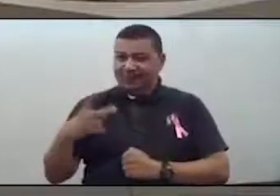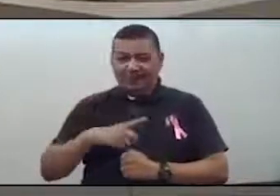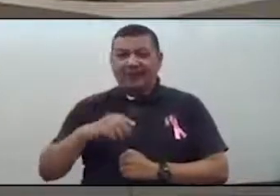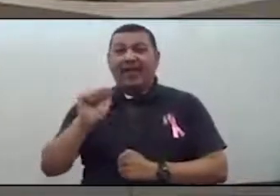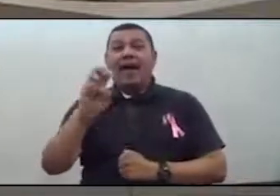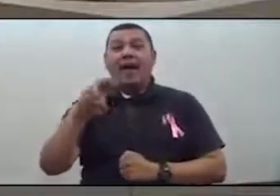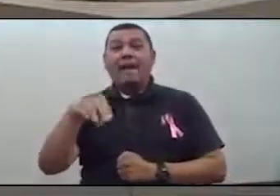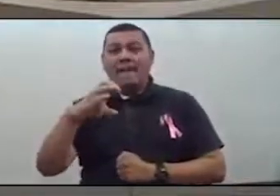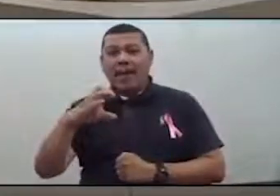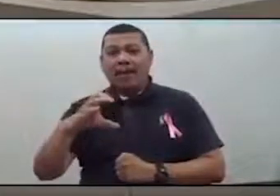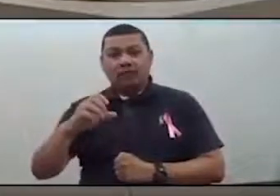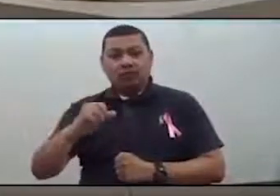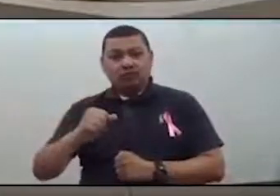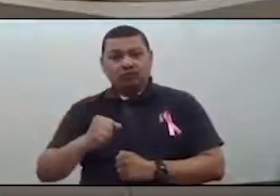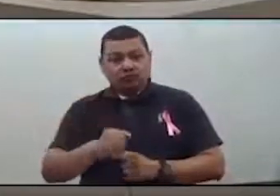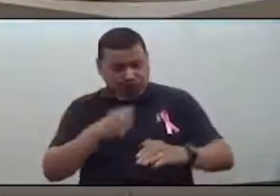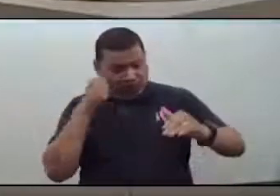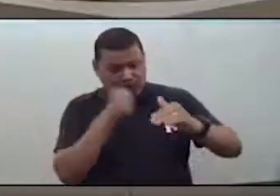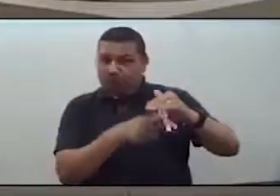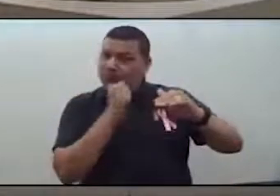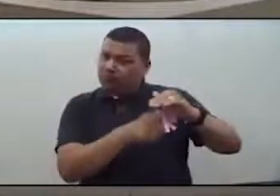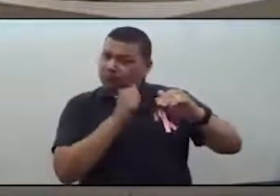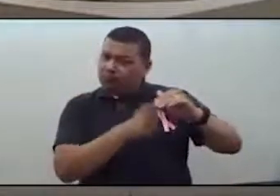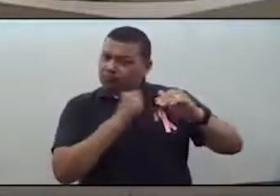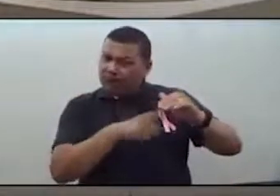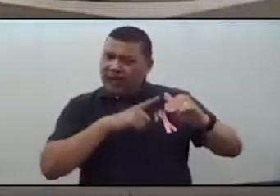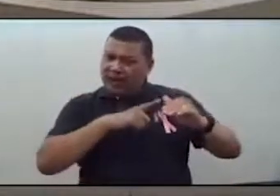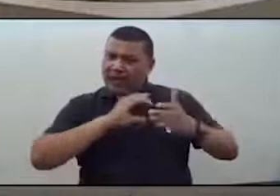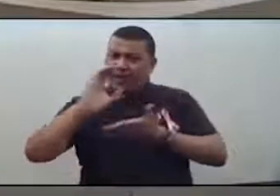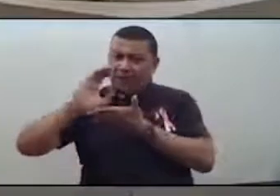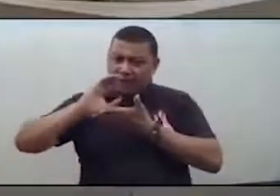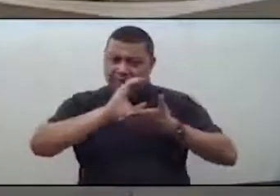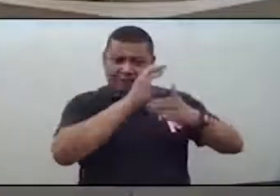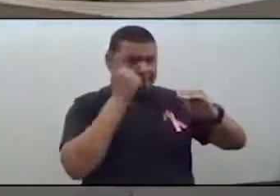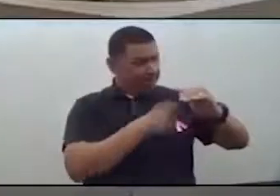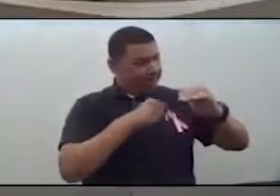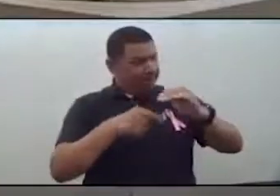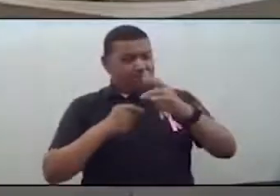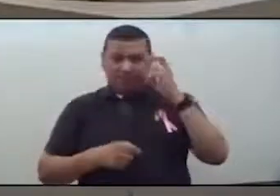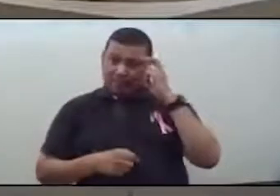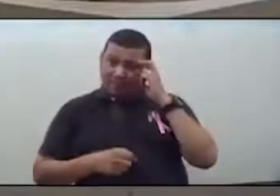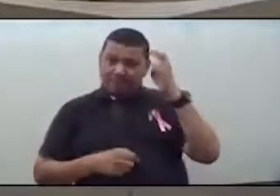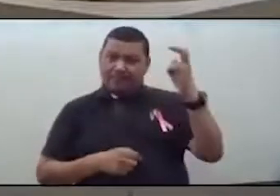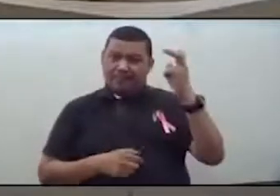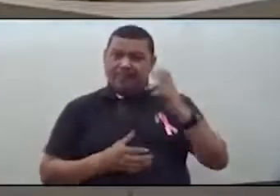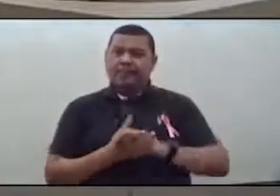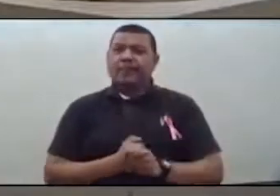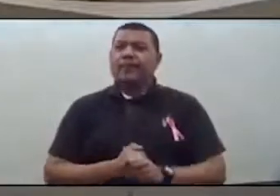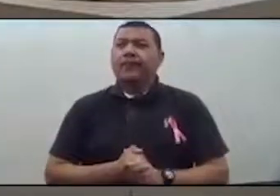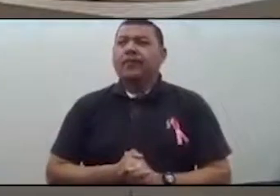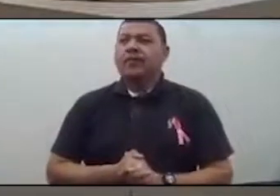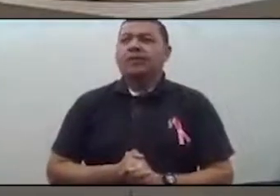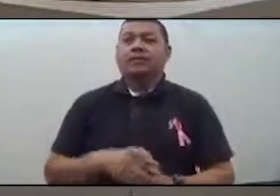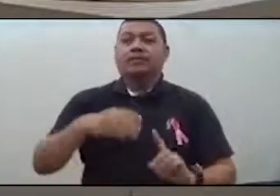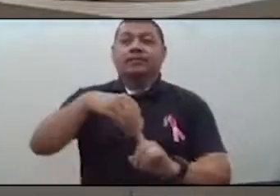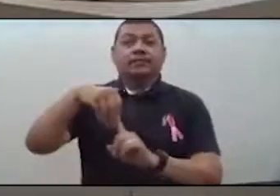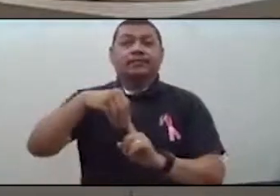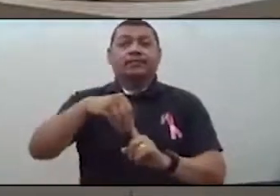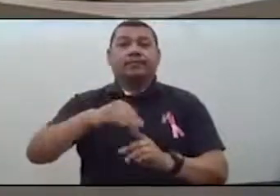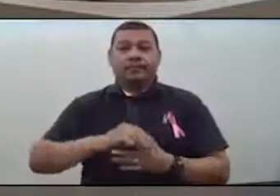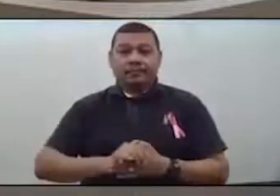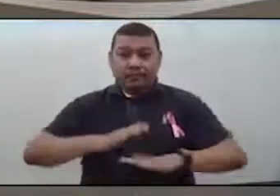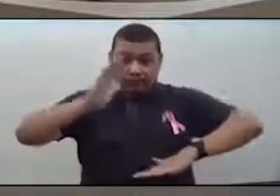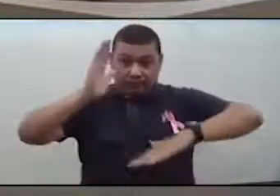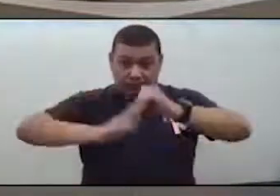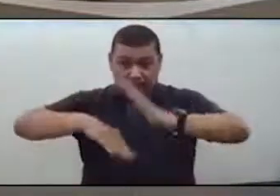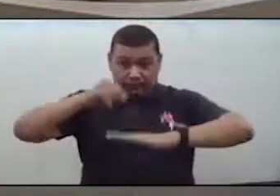MEC investir o orçamento de uma forma bem inteligente, principalmente na questão de